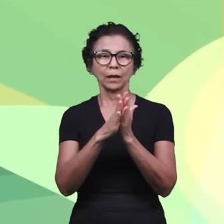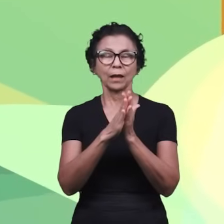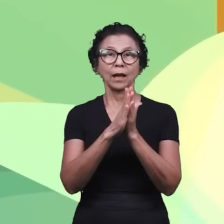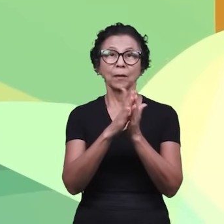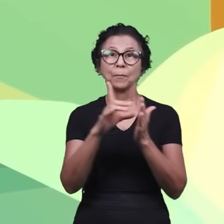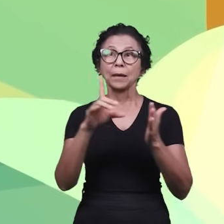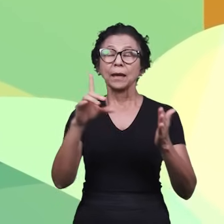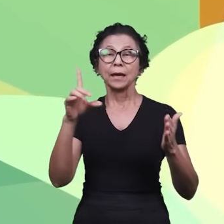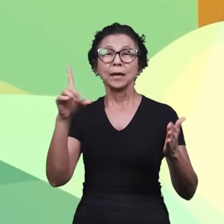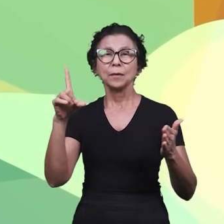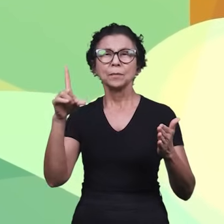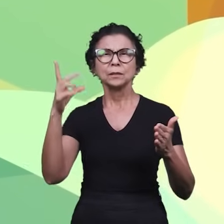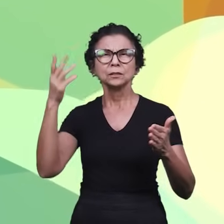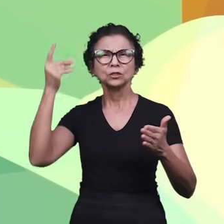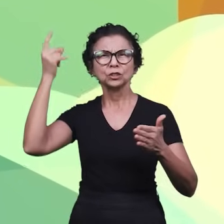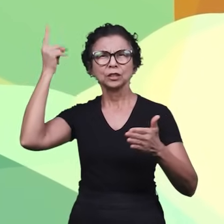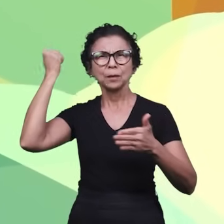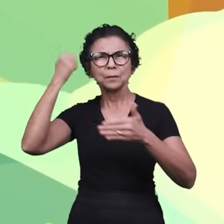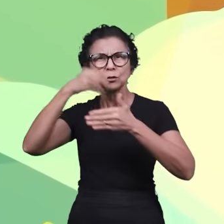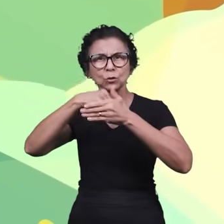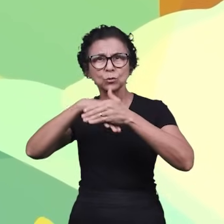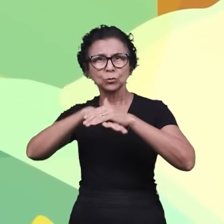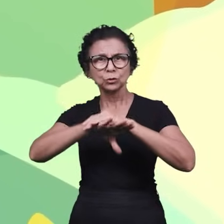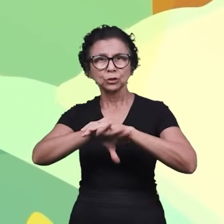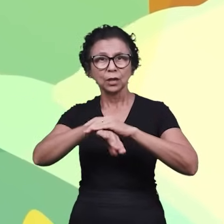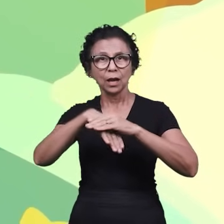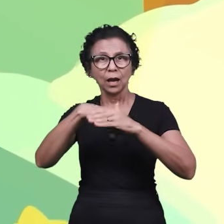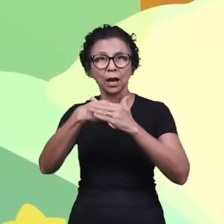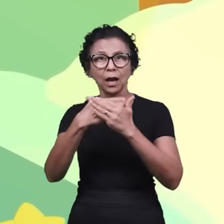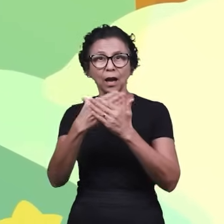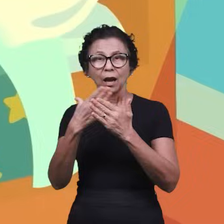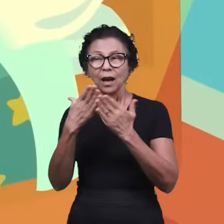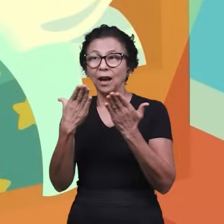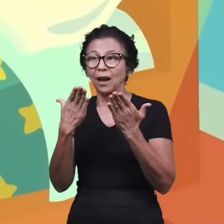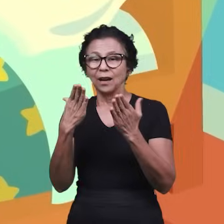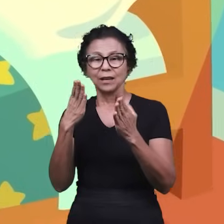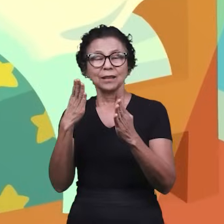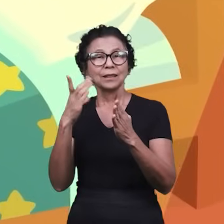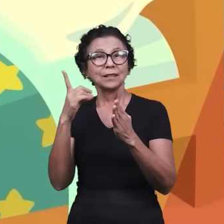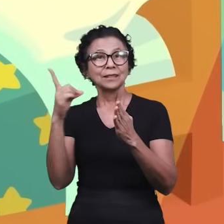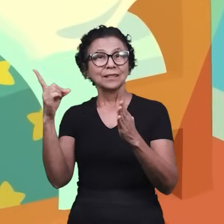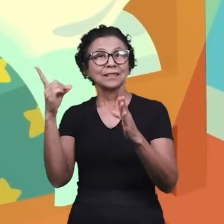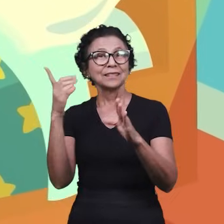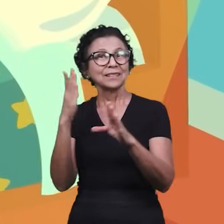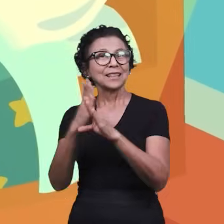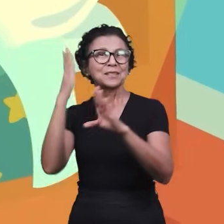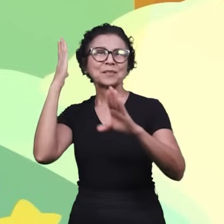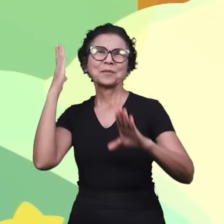A Bíblia é um tesouro descoberto.